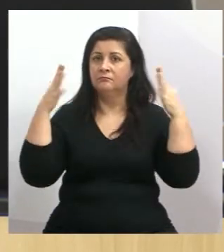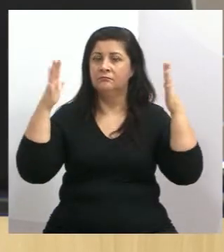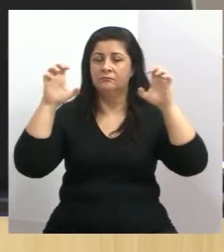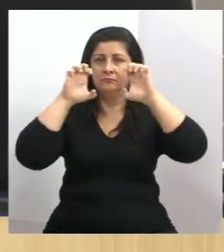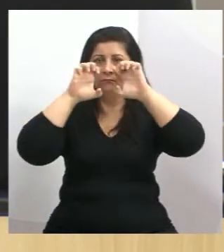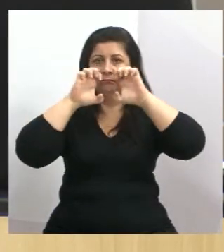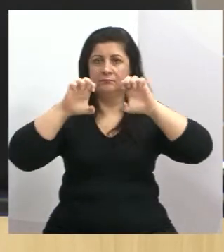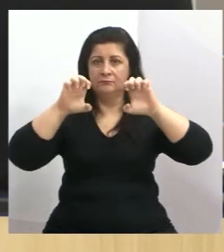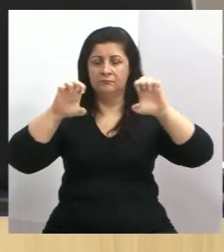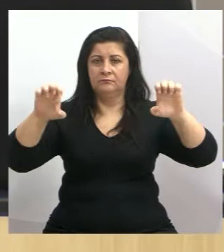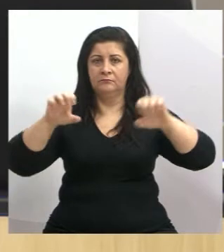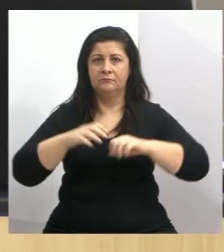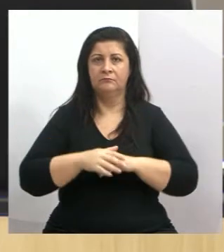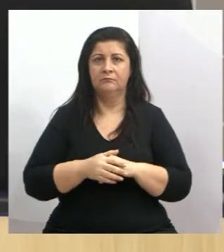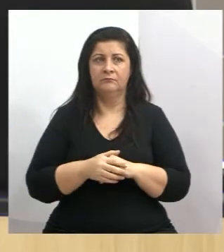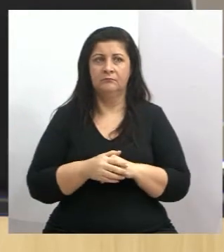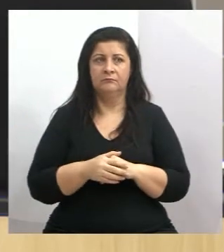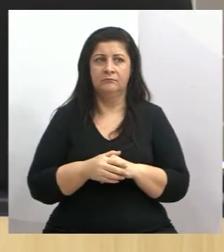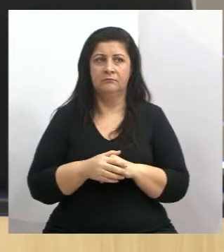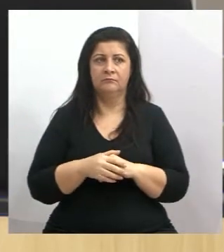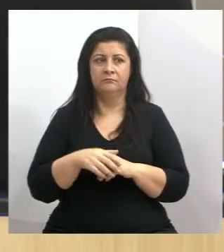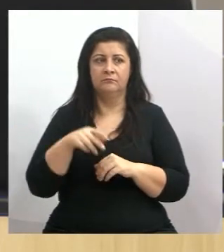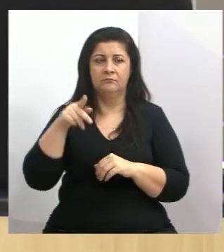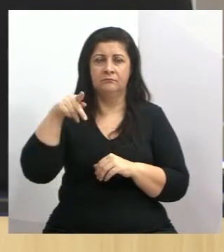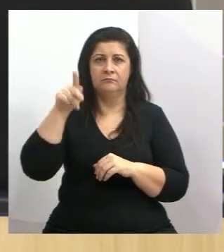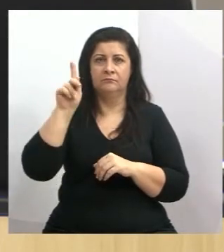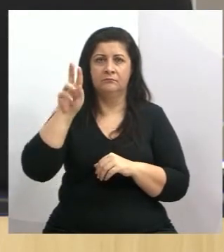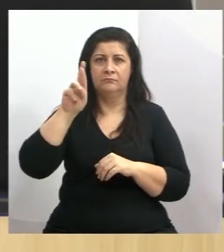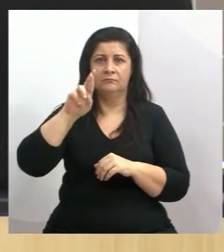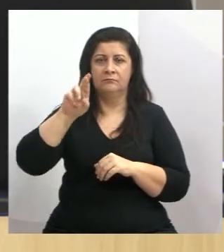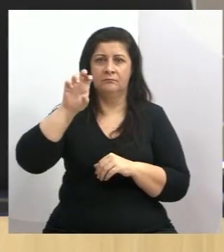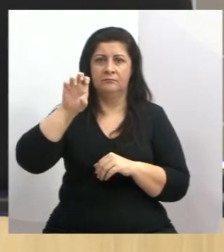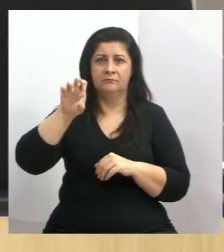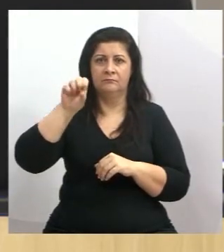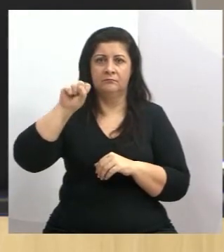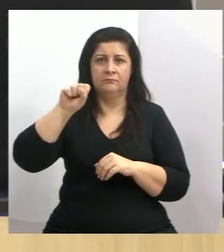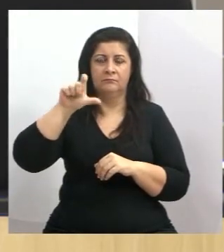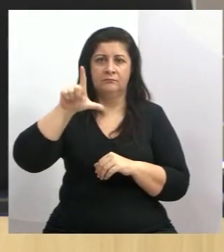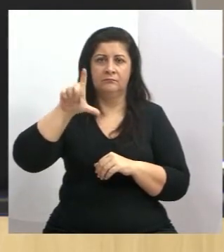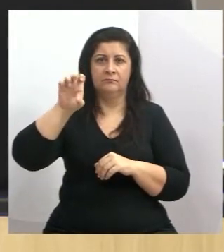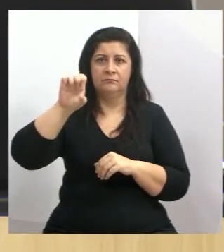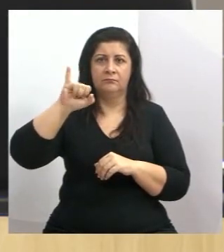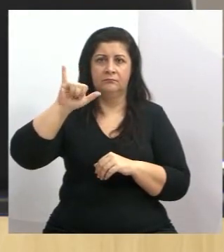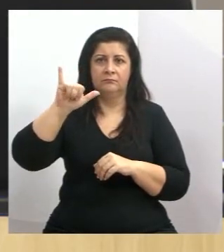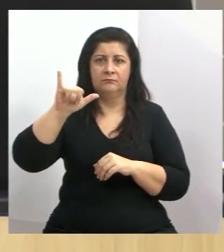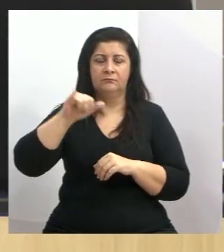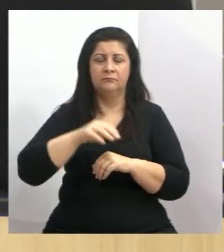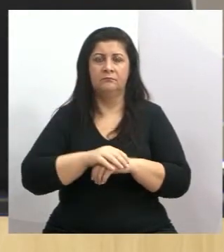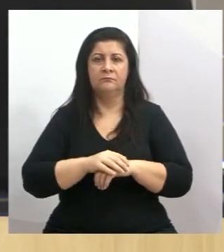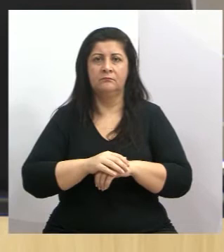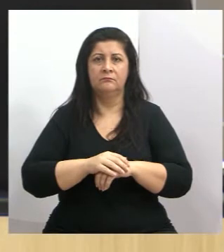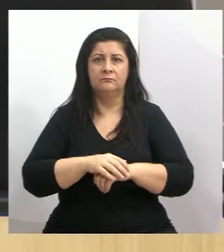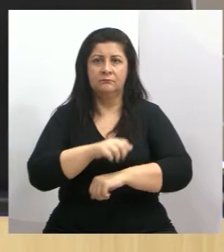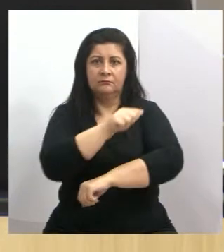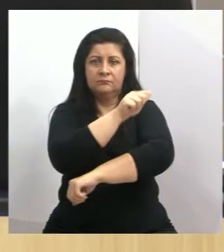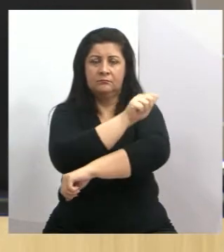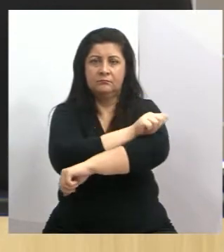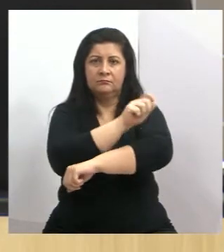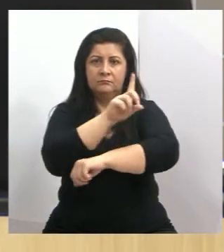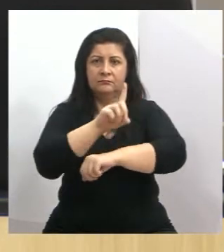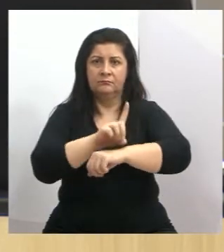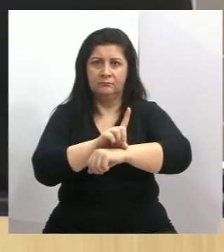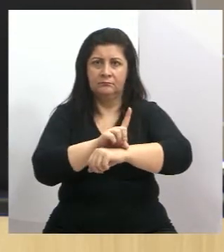evangelista Wesley Daniel do Prado Costa da Igreja Evangélica Assembléia de ministério de